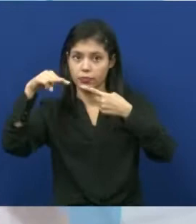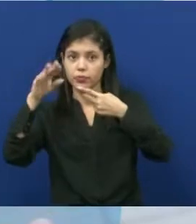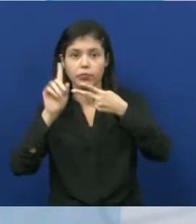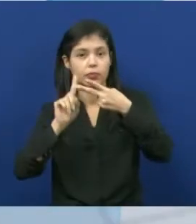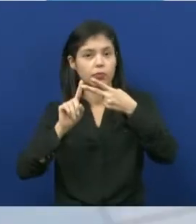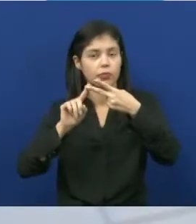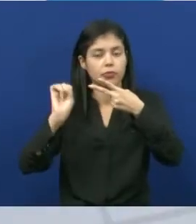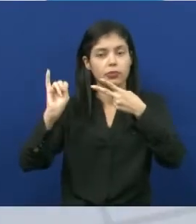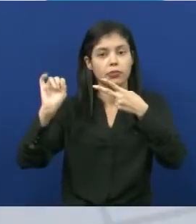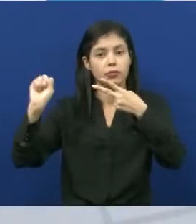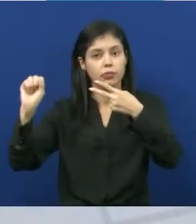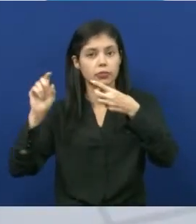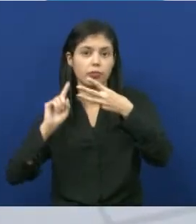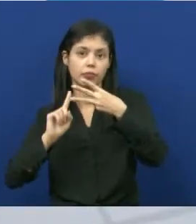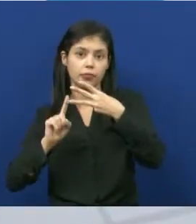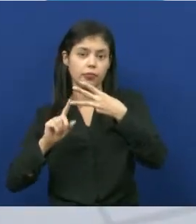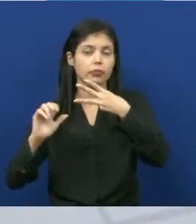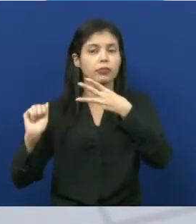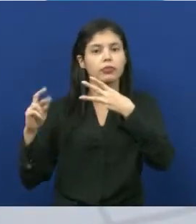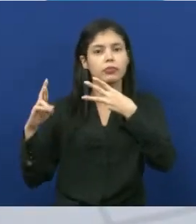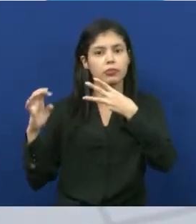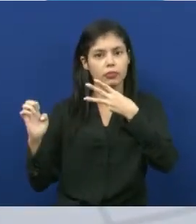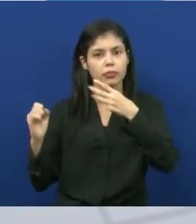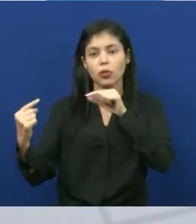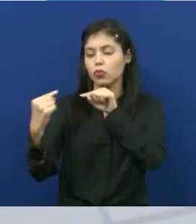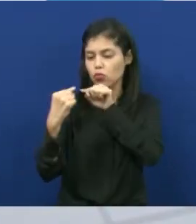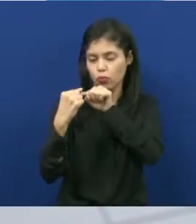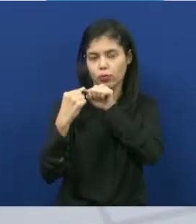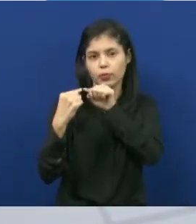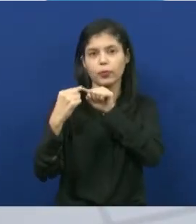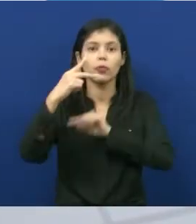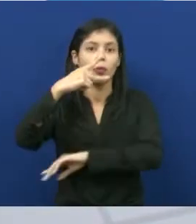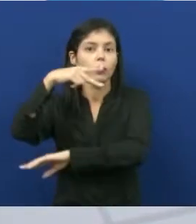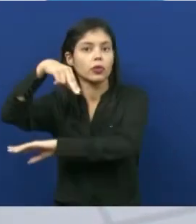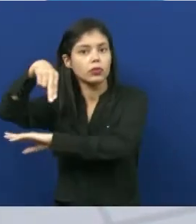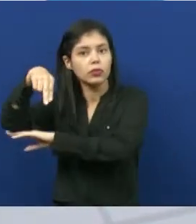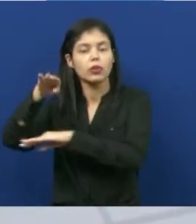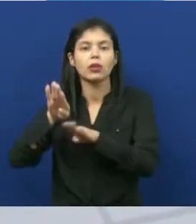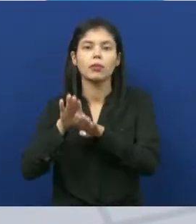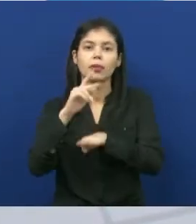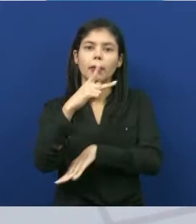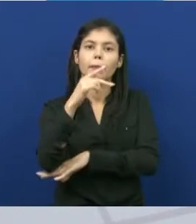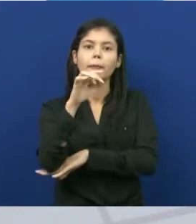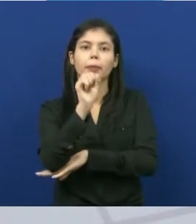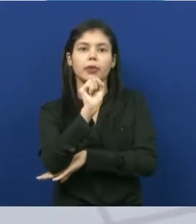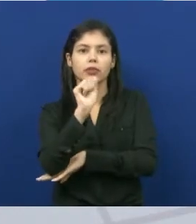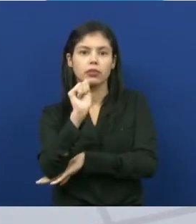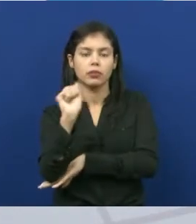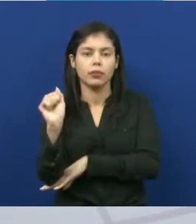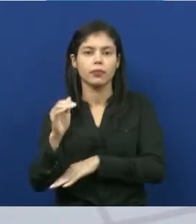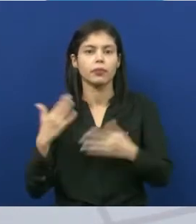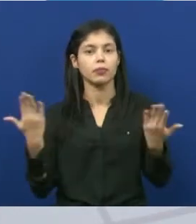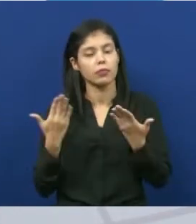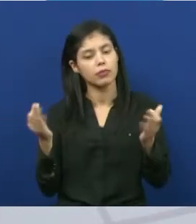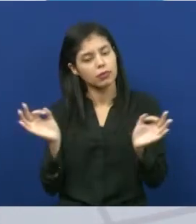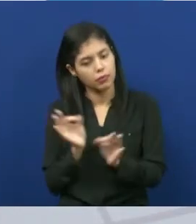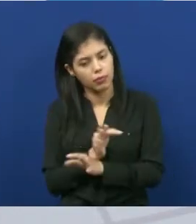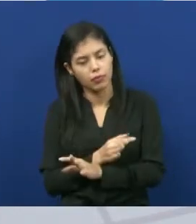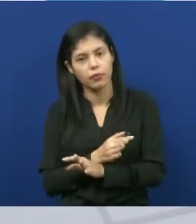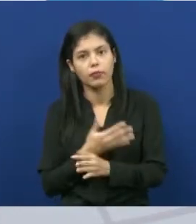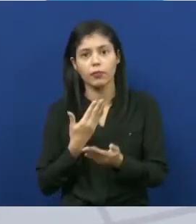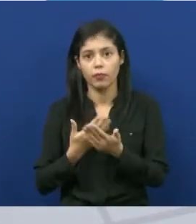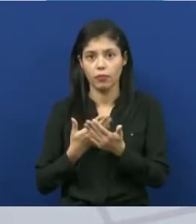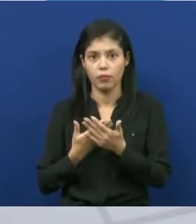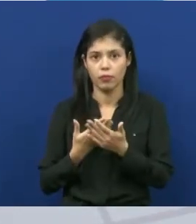saber combiná-los direitinho com o pronome pessoal. Tá bom? Bom, eu quero encerrar a aula de hoje retomando